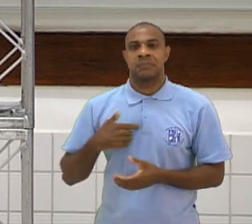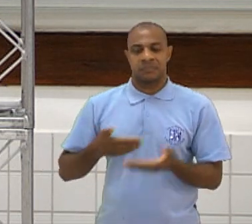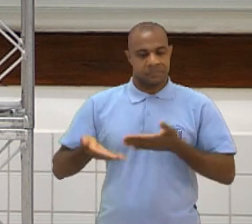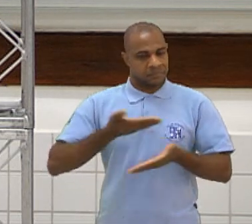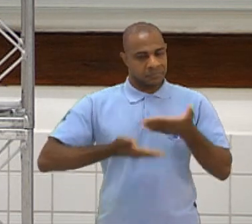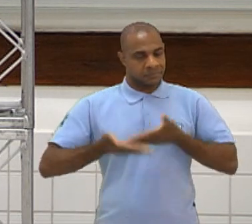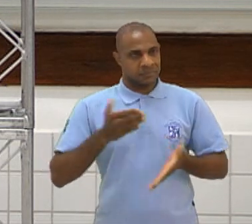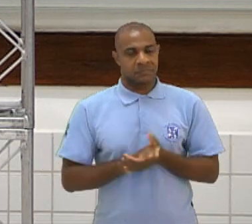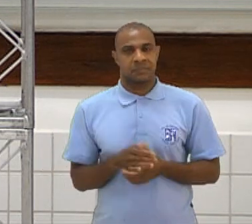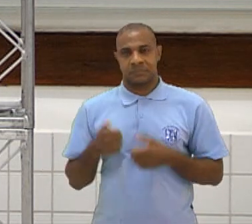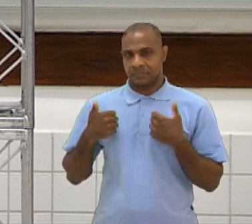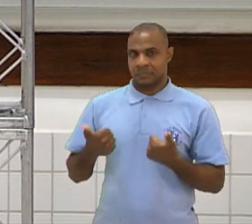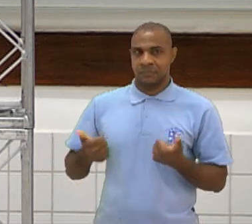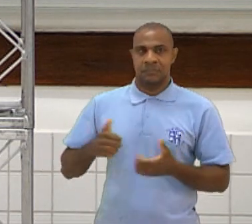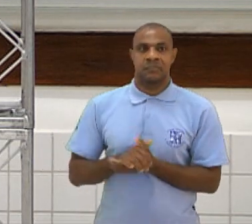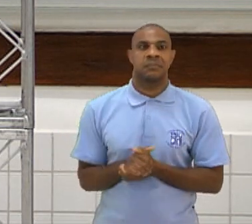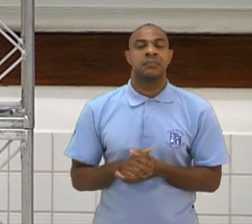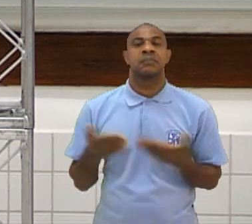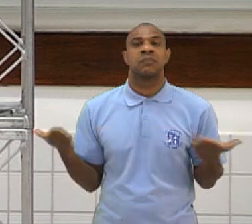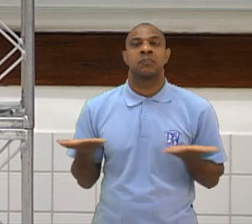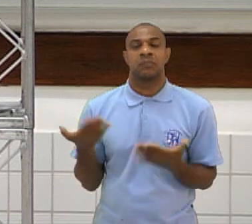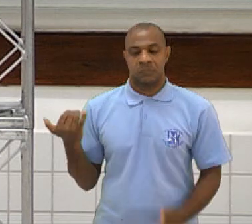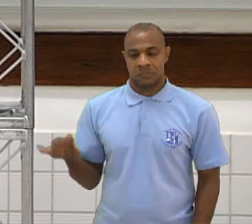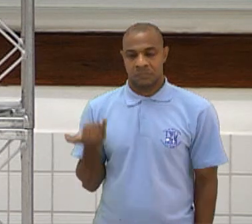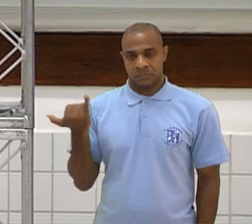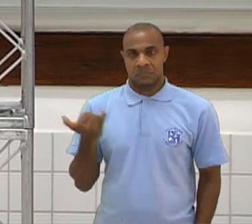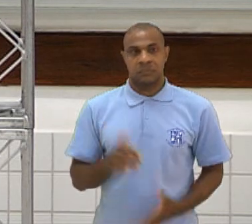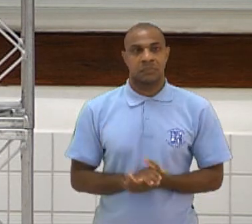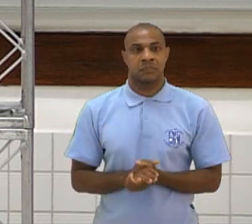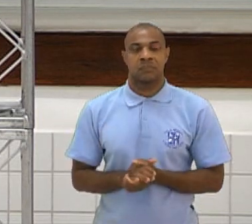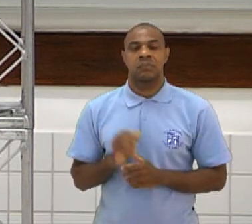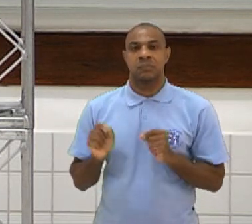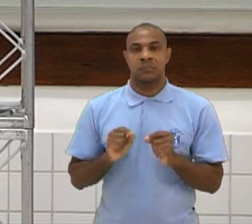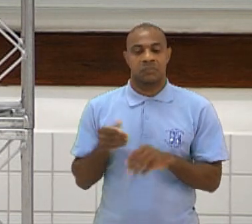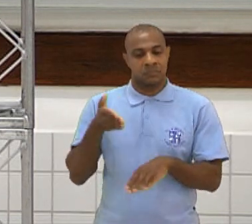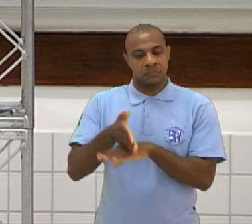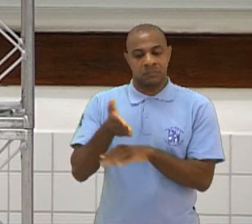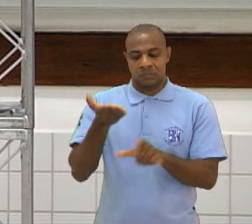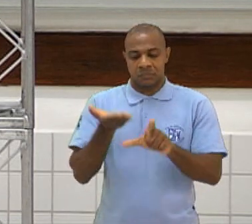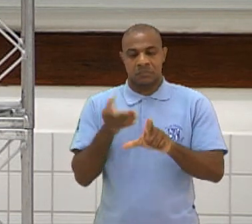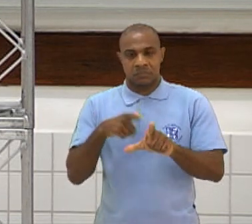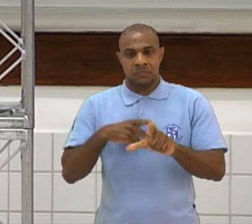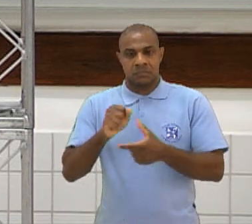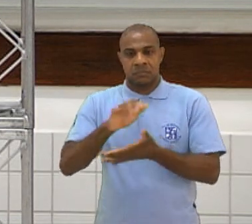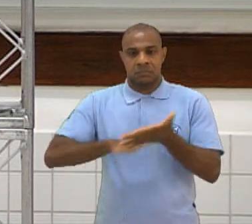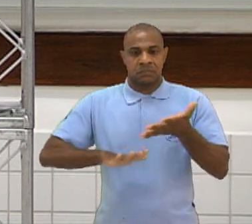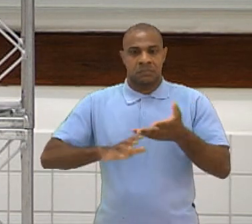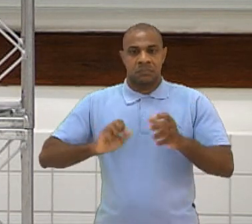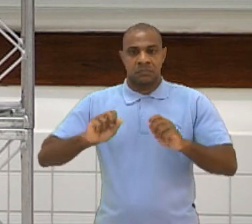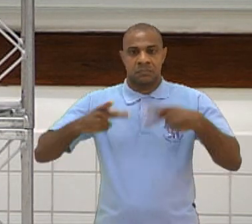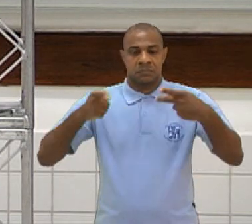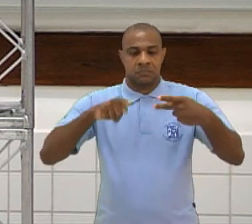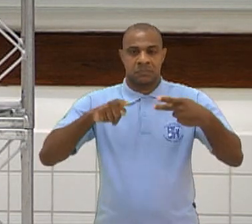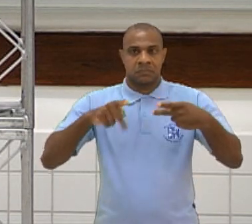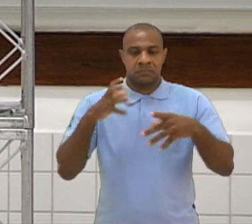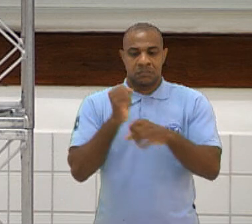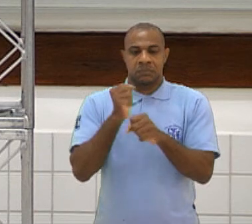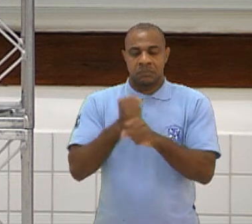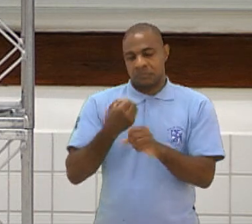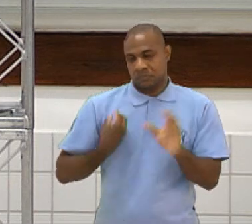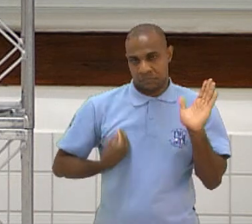fazendo as minhas, beleza? Outra coisa importante, quando você acessar a sua aula, tem lá um link da atividade que vai computar a sua